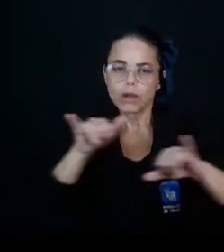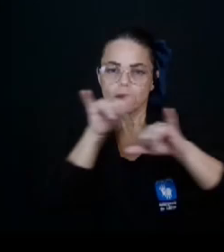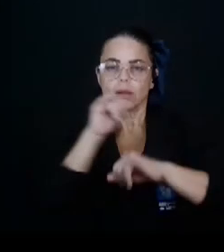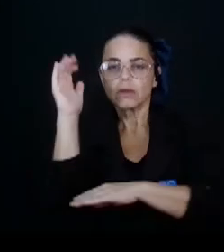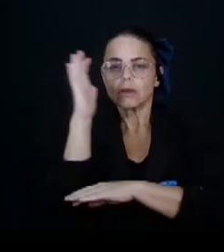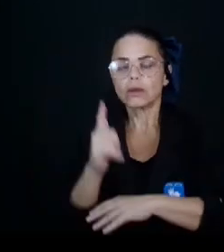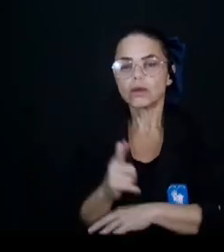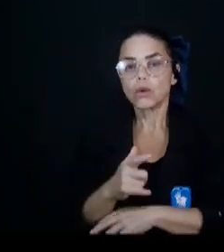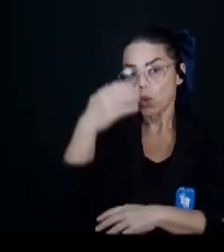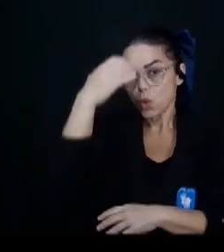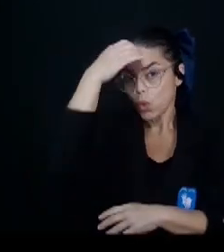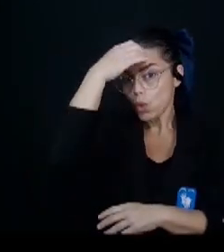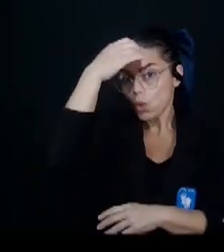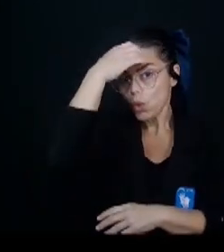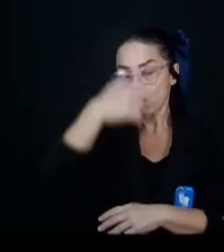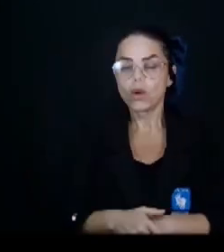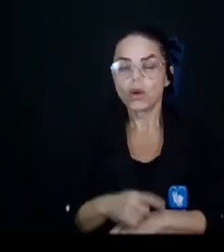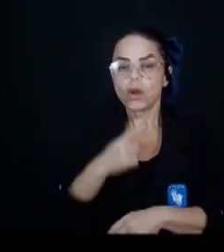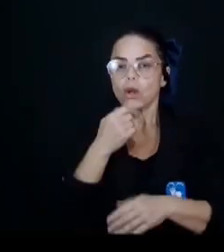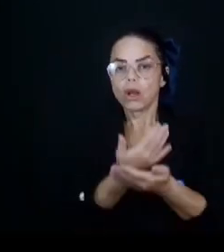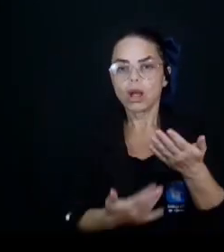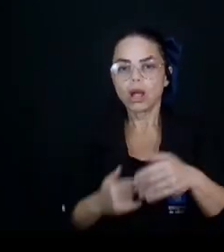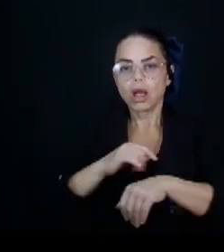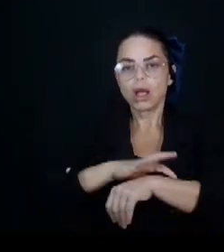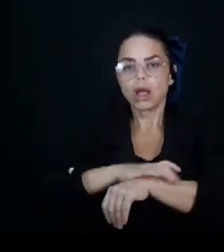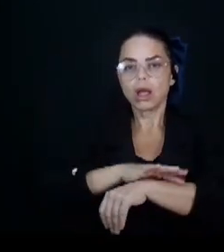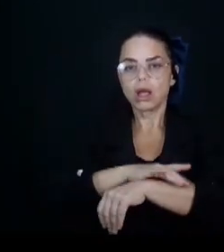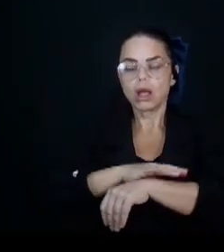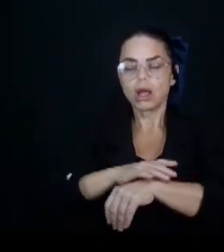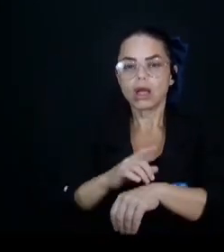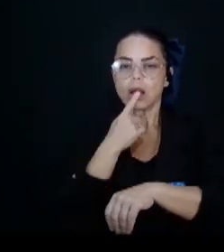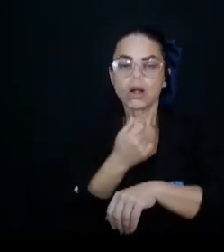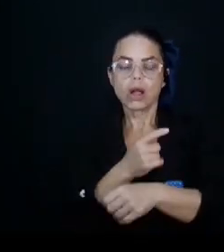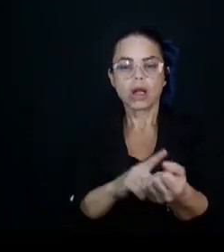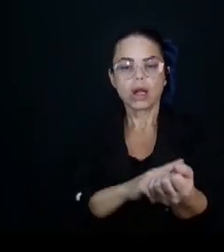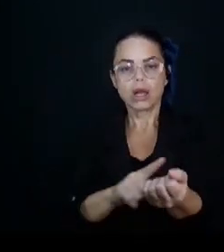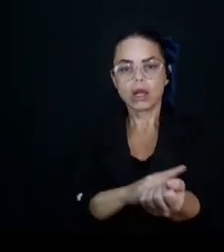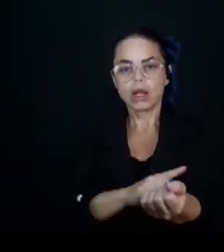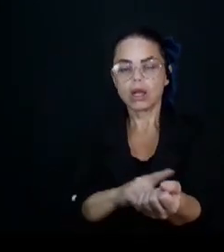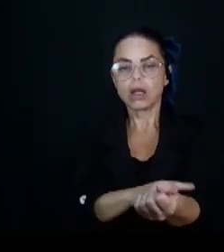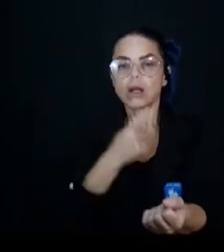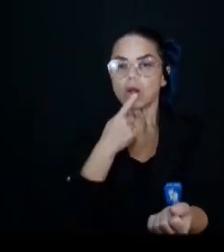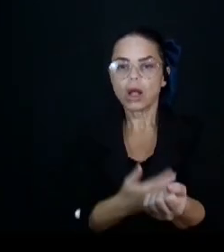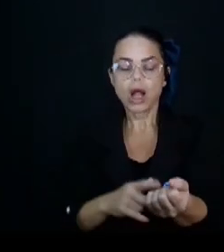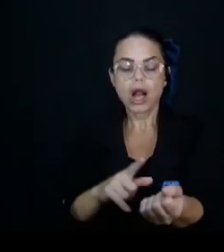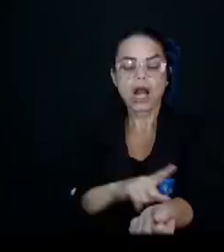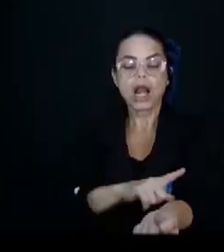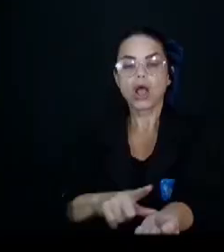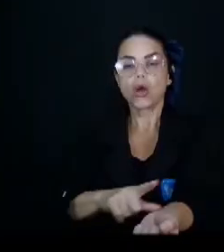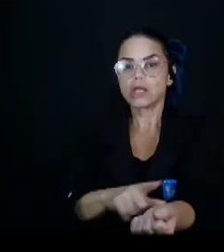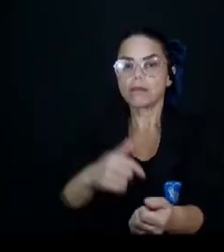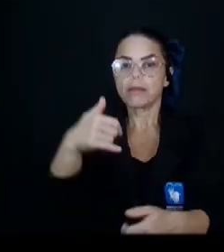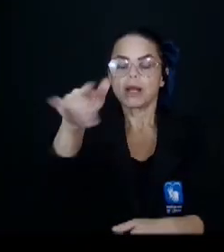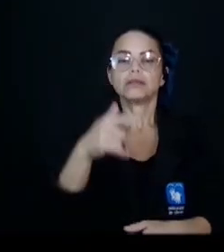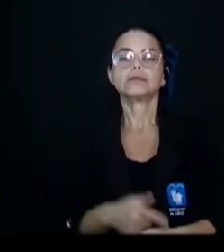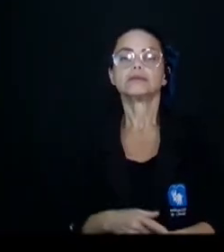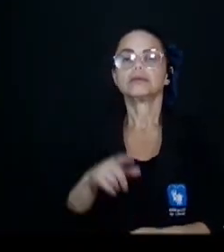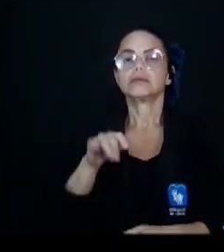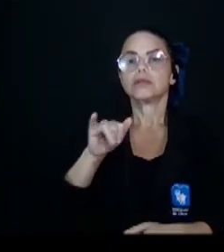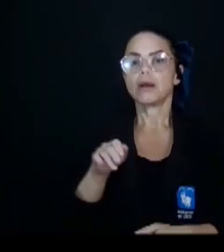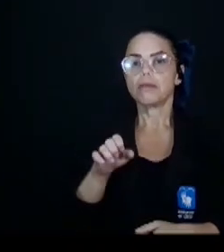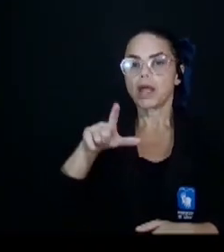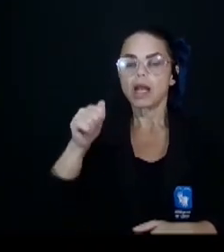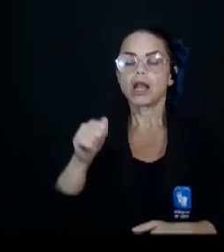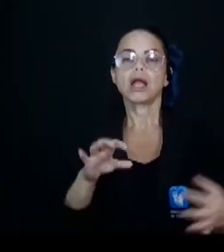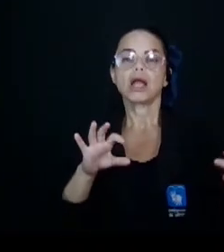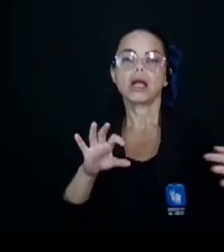a leucemia. Nossa convidada é a hematologista Jamile Cunha, que já está conectada. Seja muito bem-vinda, Jamile.